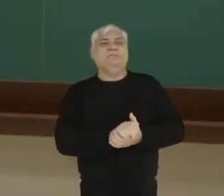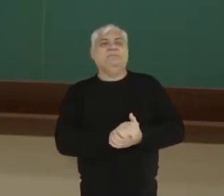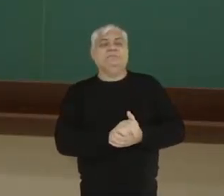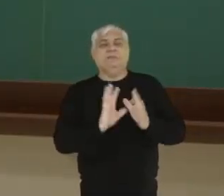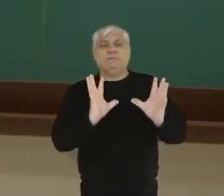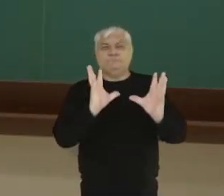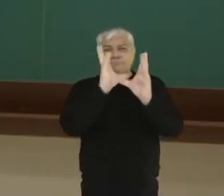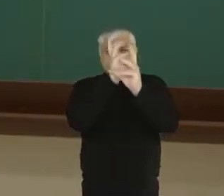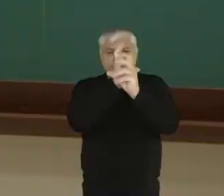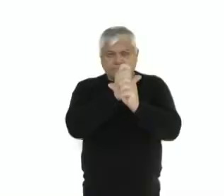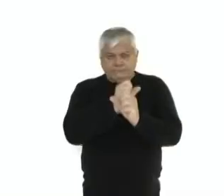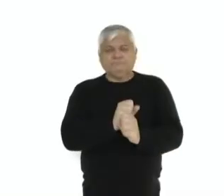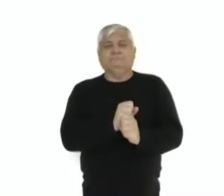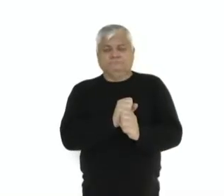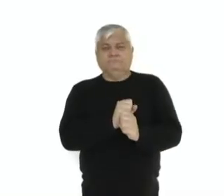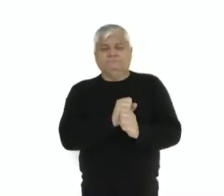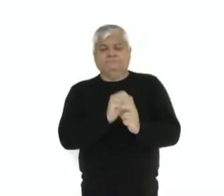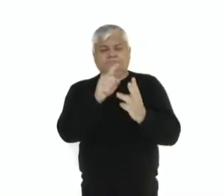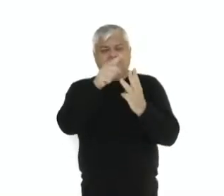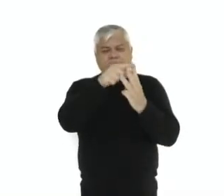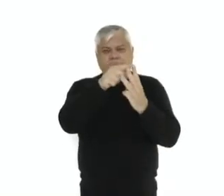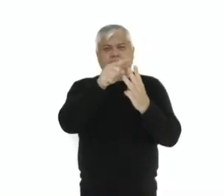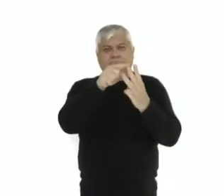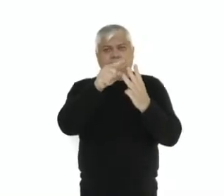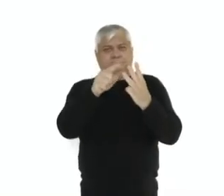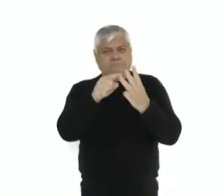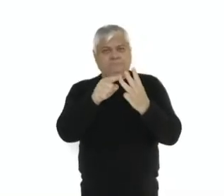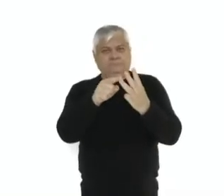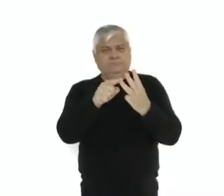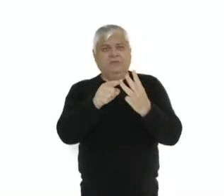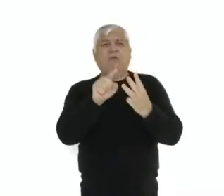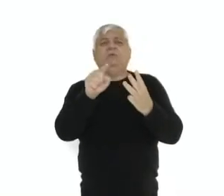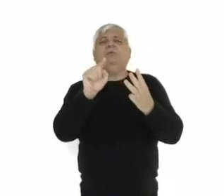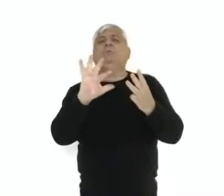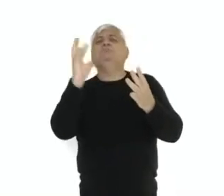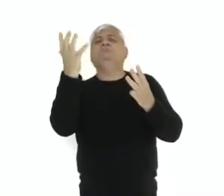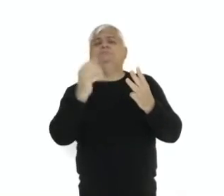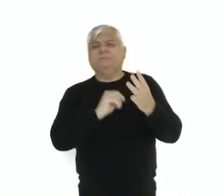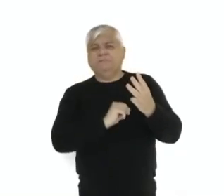Calculando a média, a moda e a mediana das notas de cada um, olha o que que acontece.